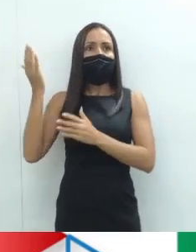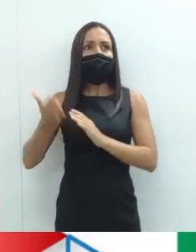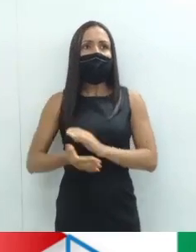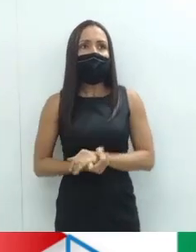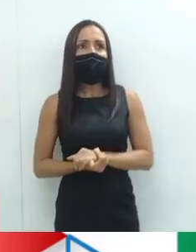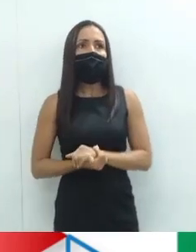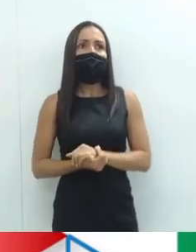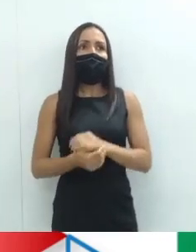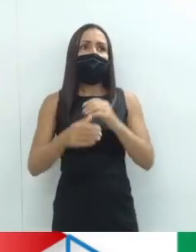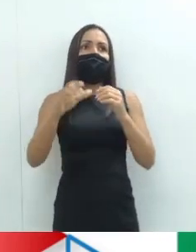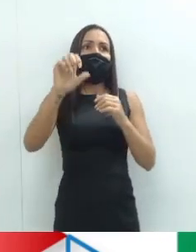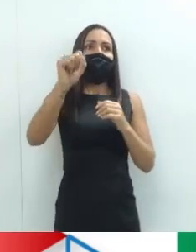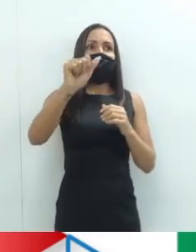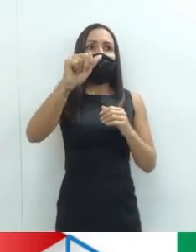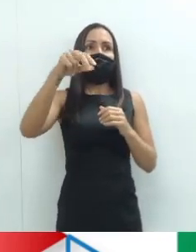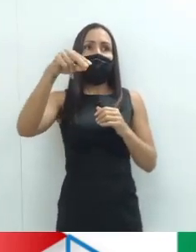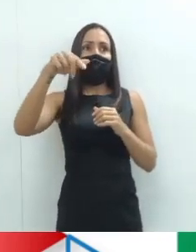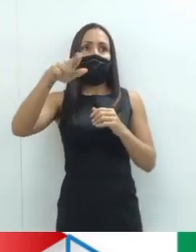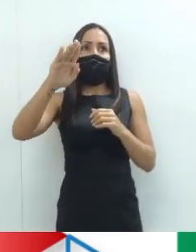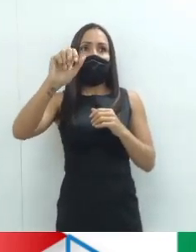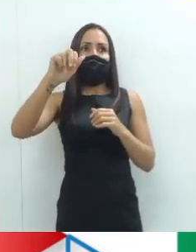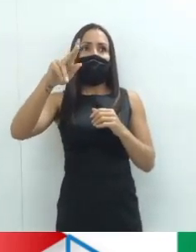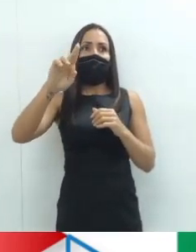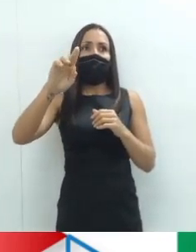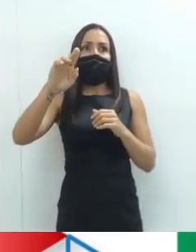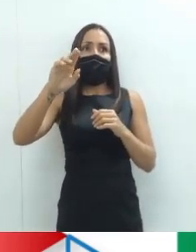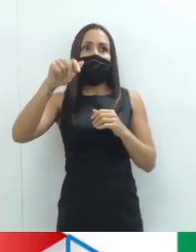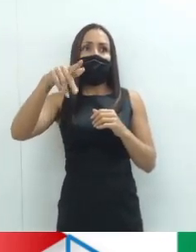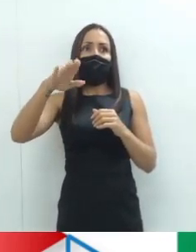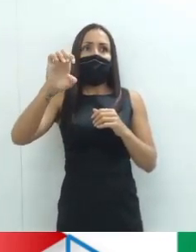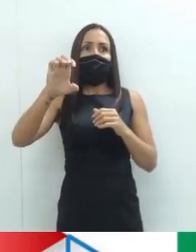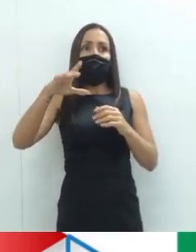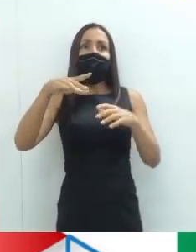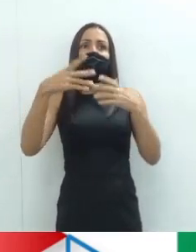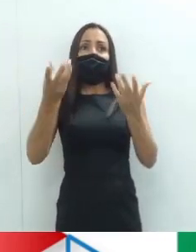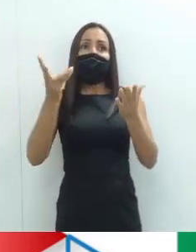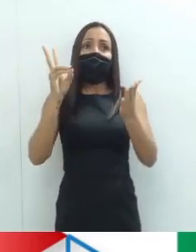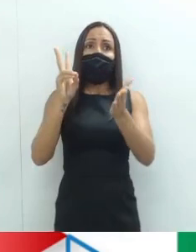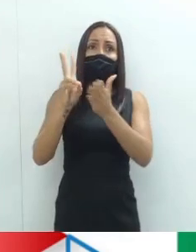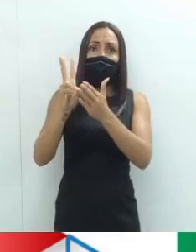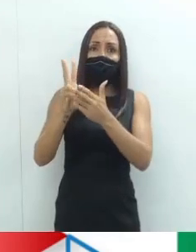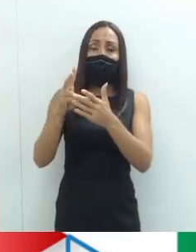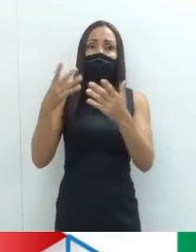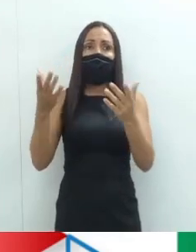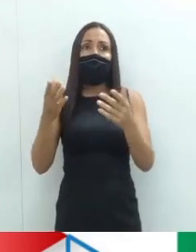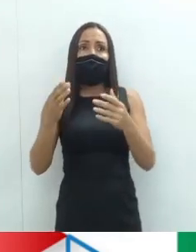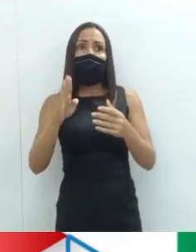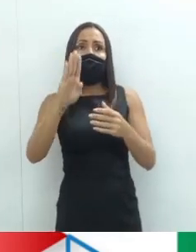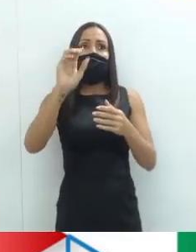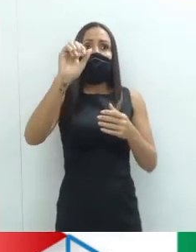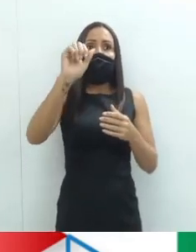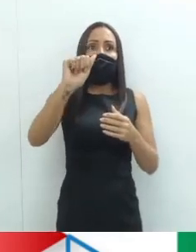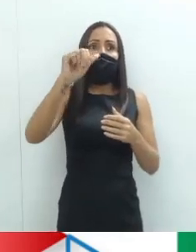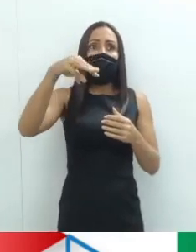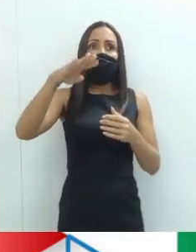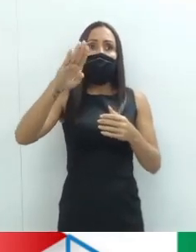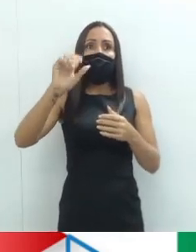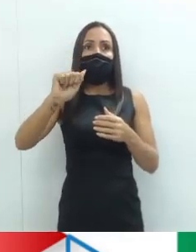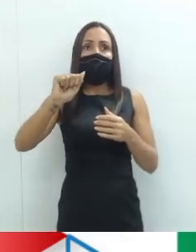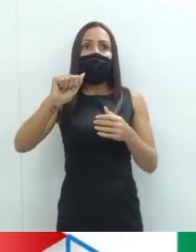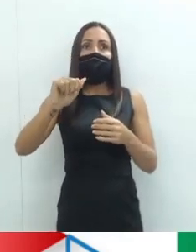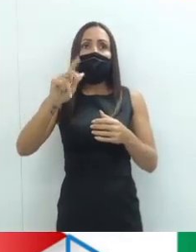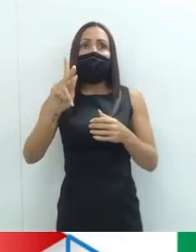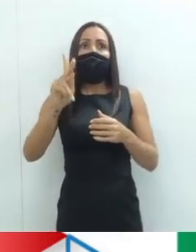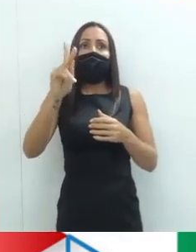A palavra sambaqui vem da etimologia tupi-guarani. Tamba significa conchas